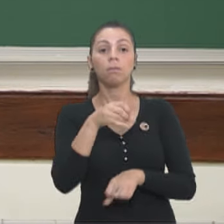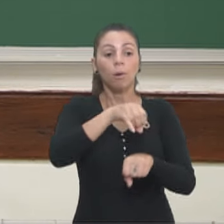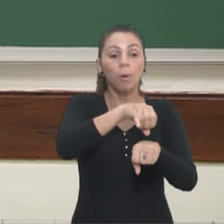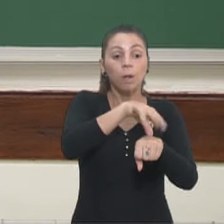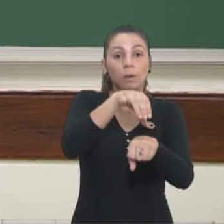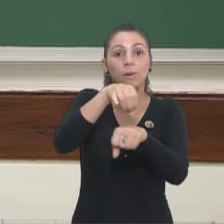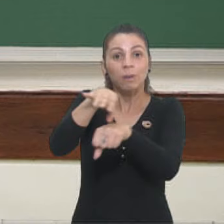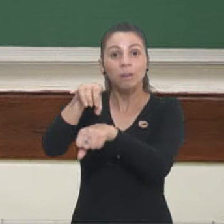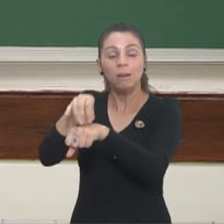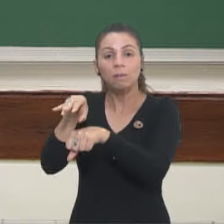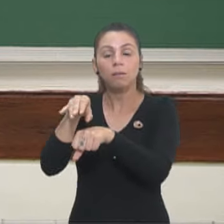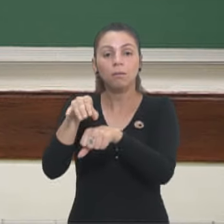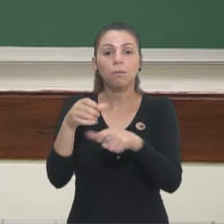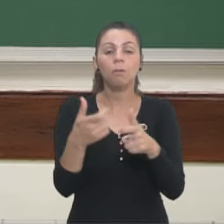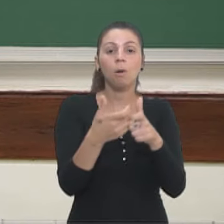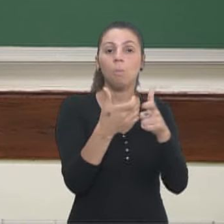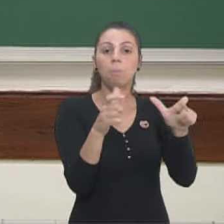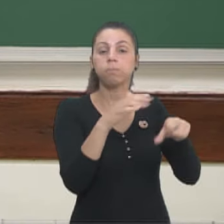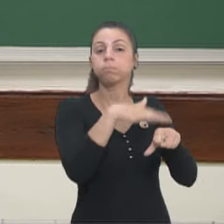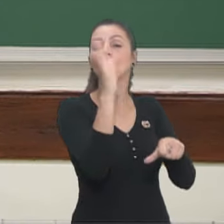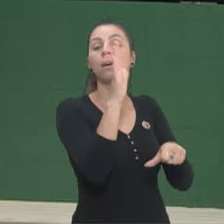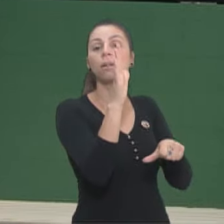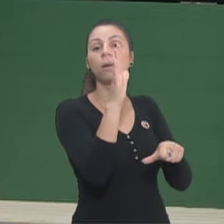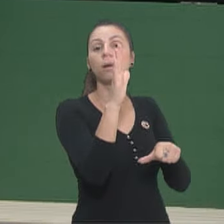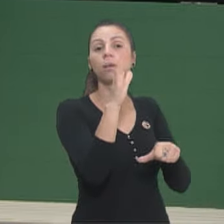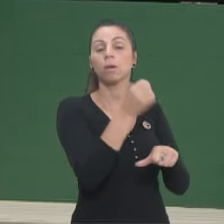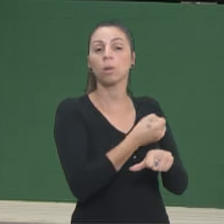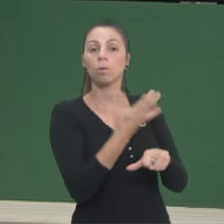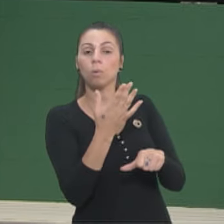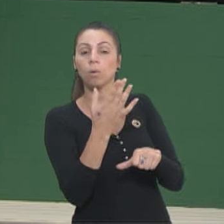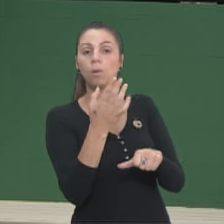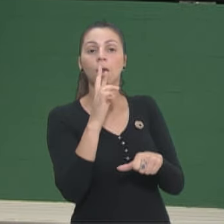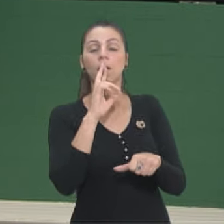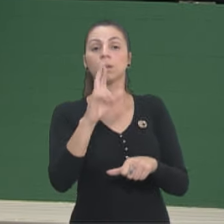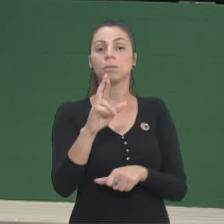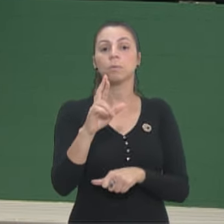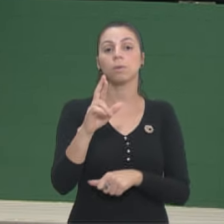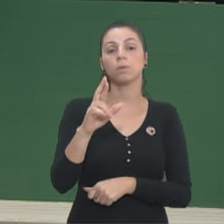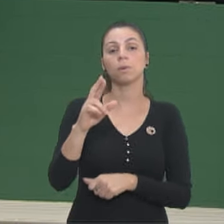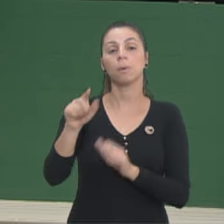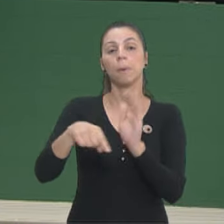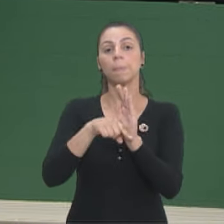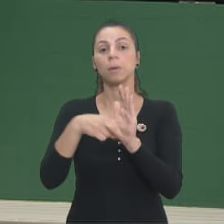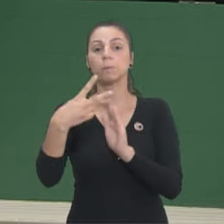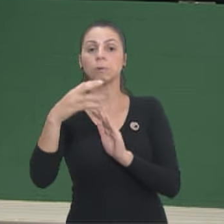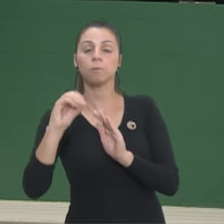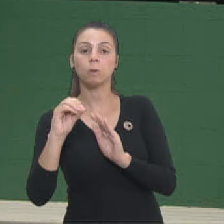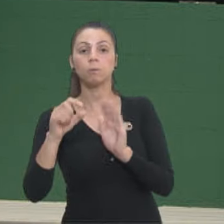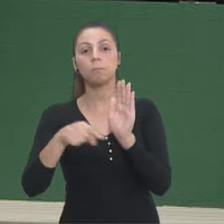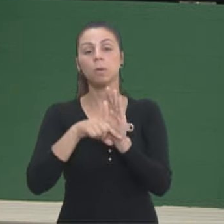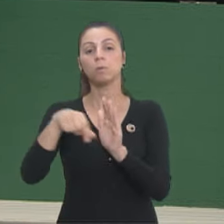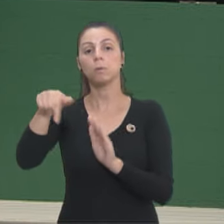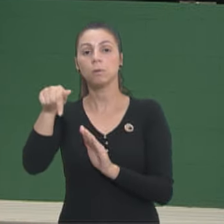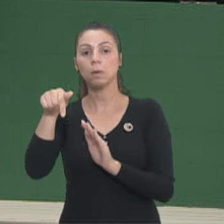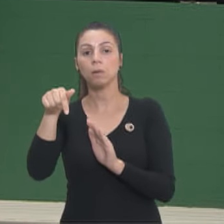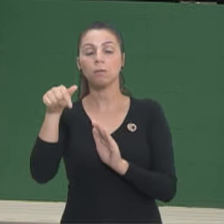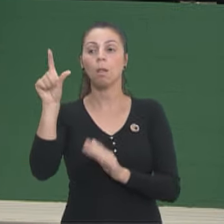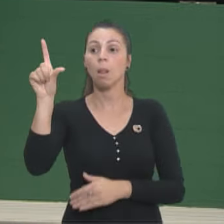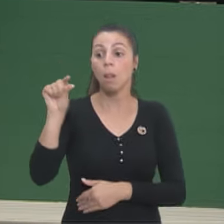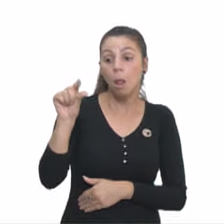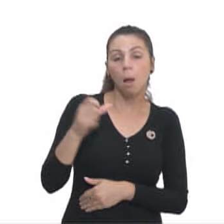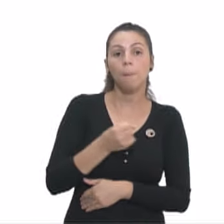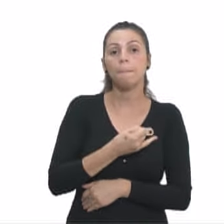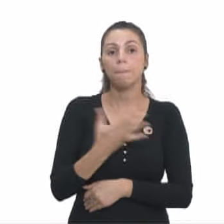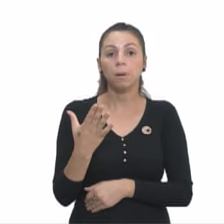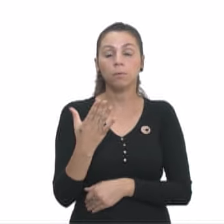O maior dos números escritos, o resultado de menos 20 e menos 7, o menor dos números escritos, o resultado